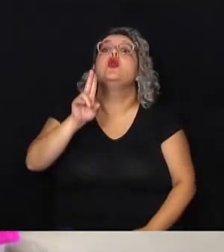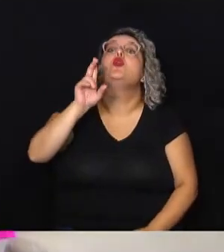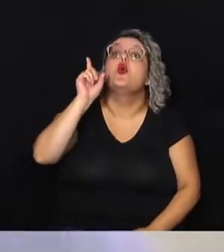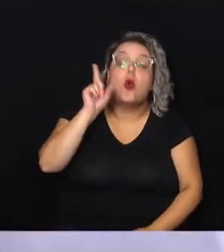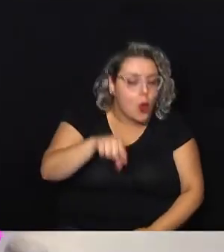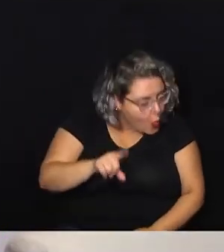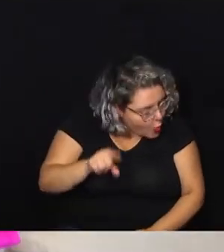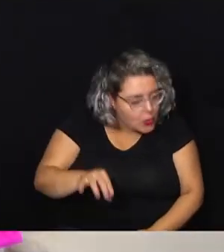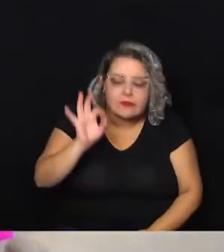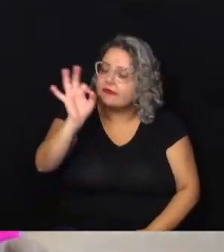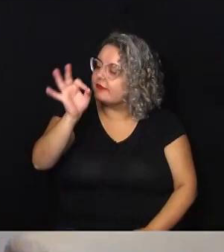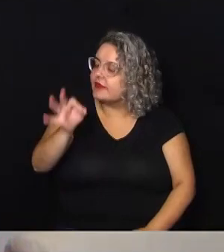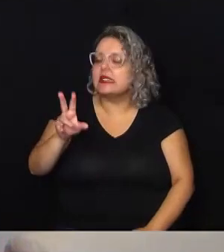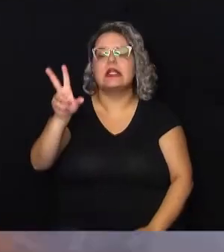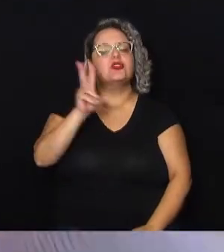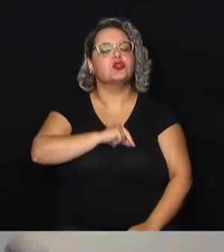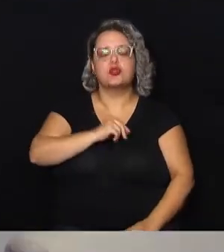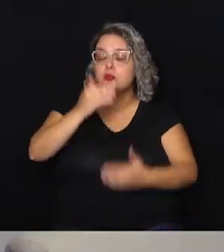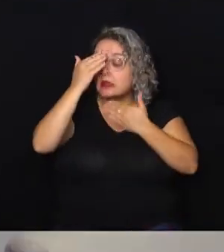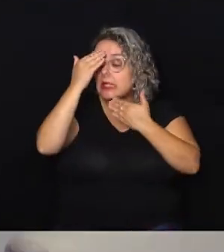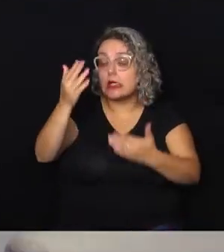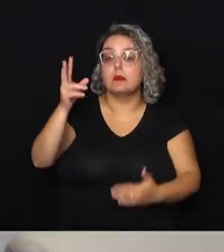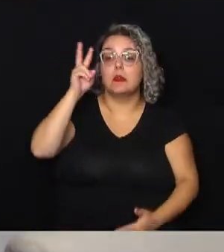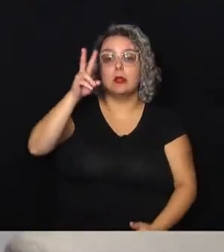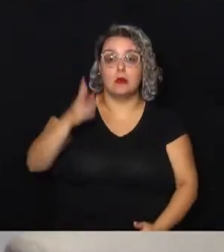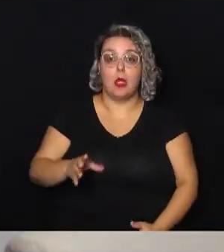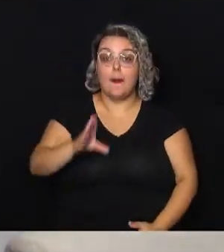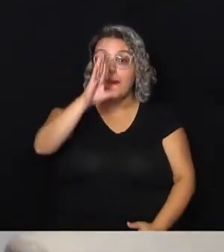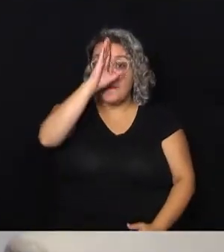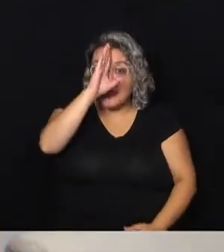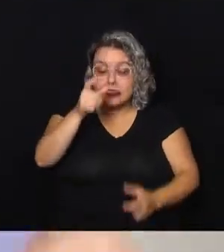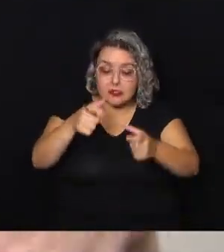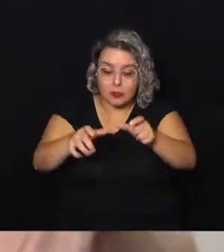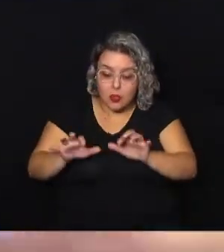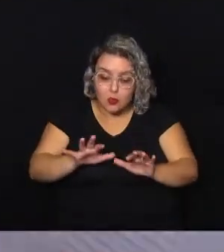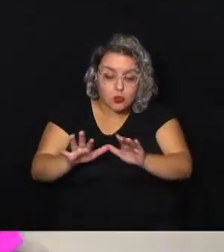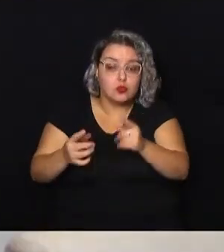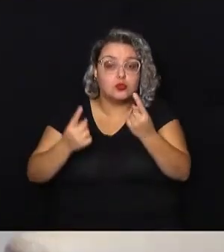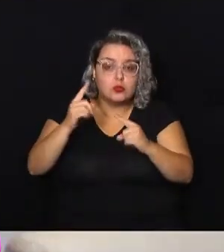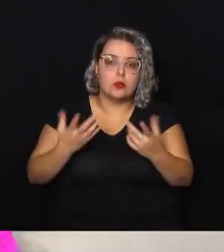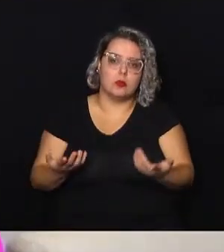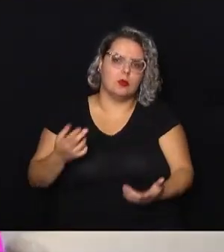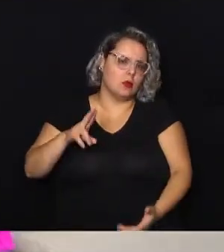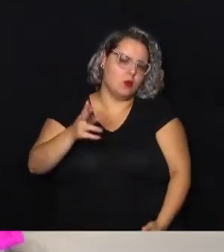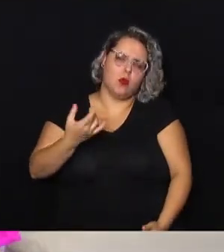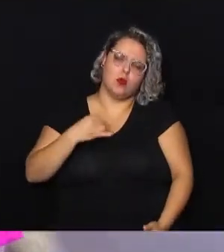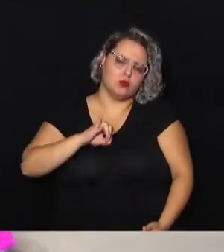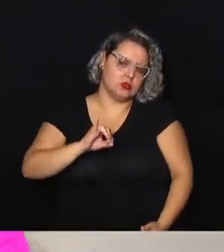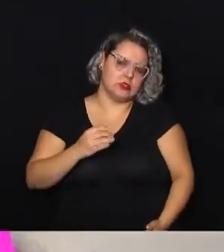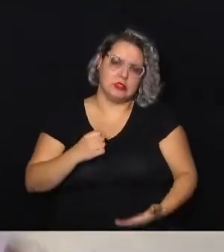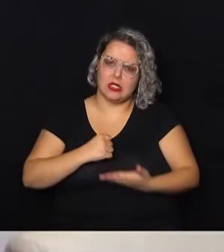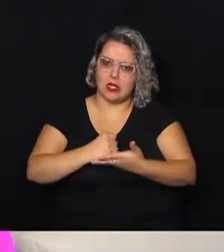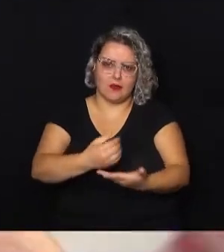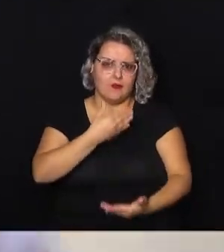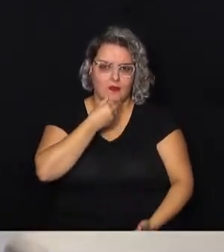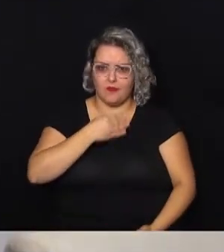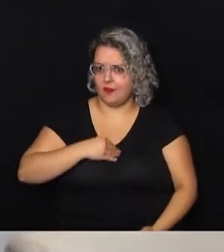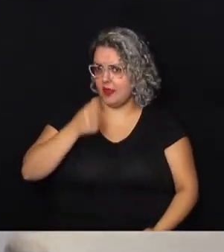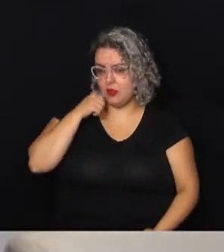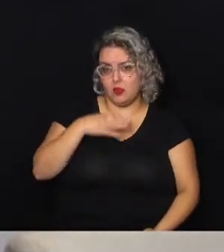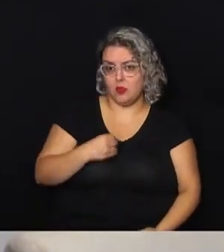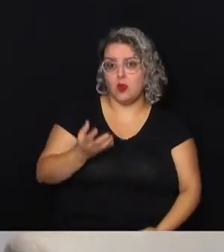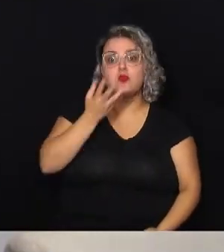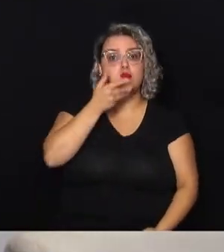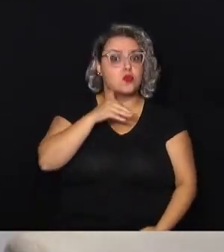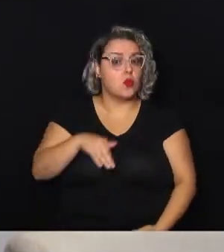da tua lembrança, gente. Principalmente os bloquinhos, ou se você for levar o seu filho em qualquer bloquinho, ou infantil,